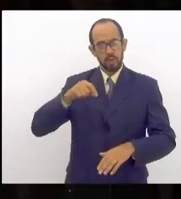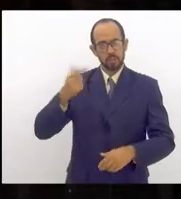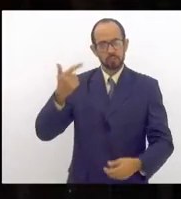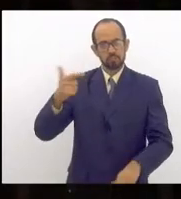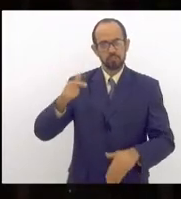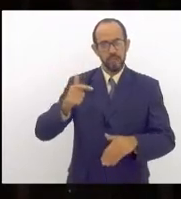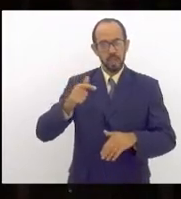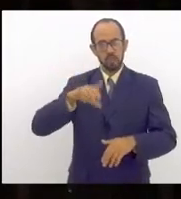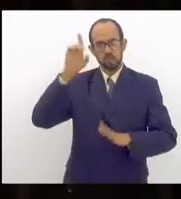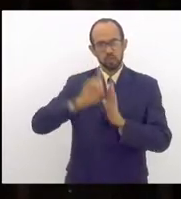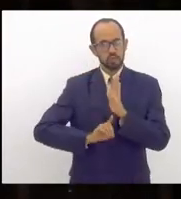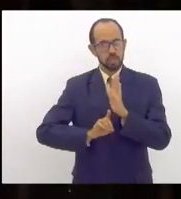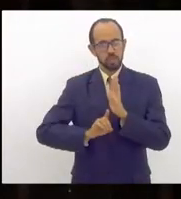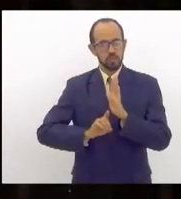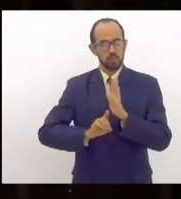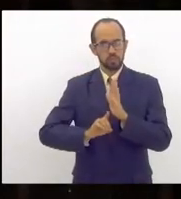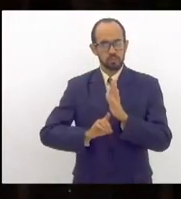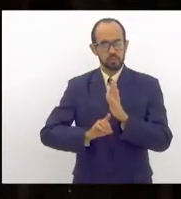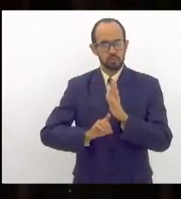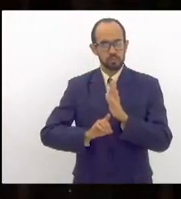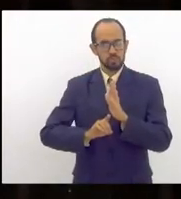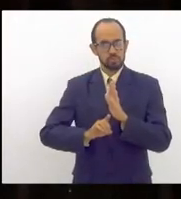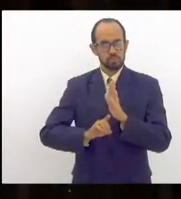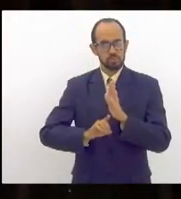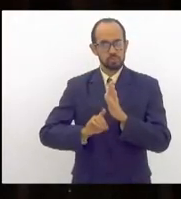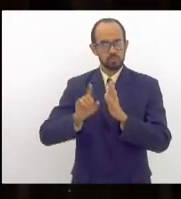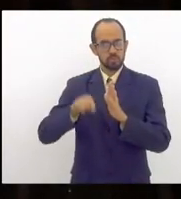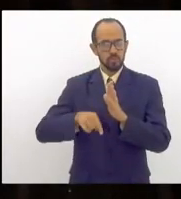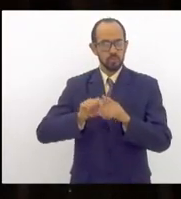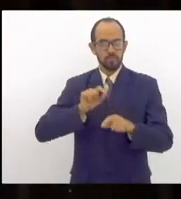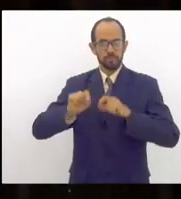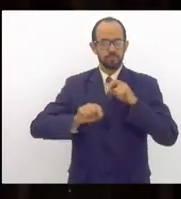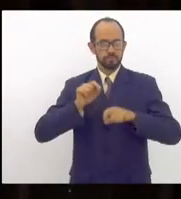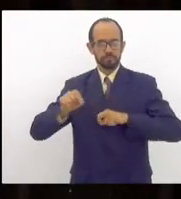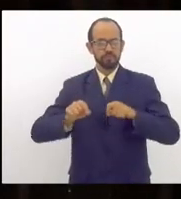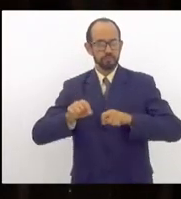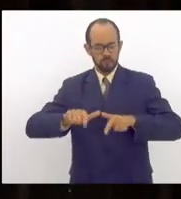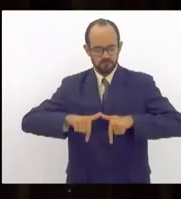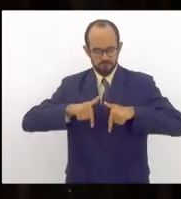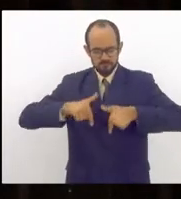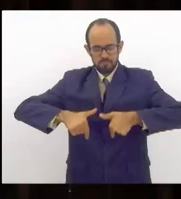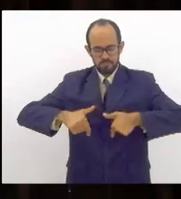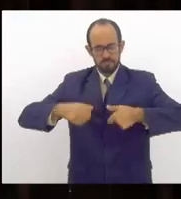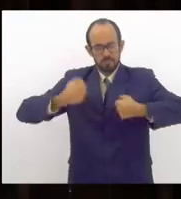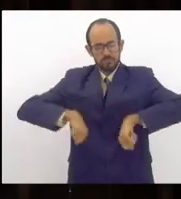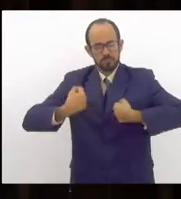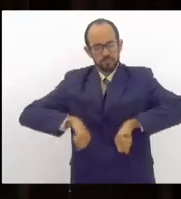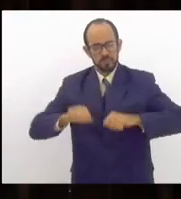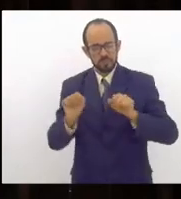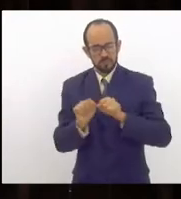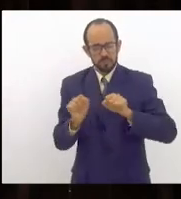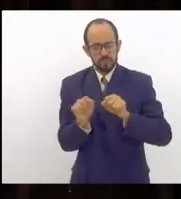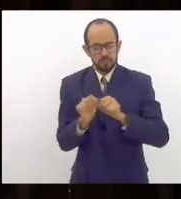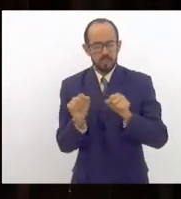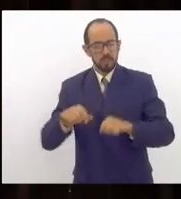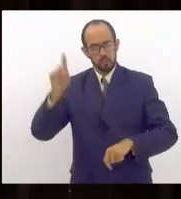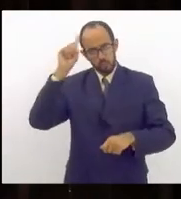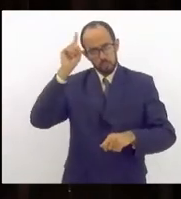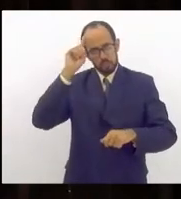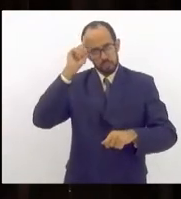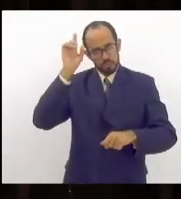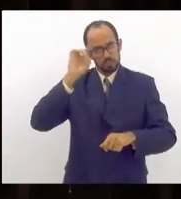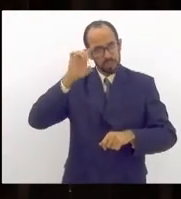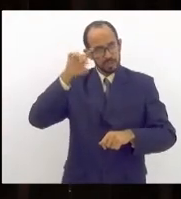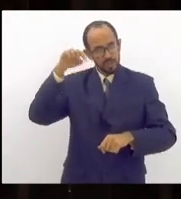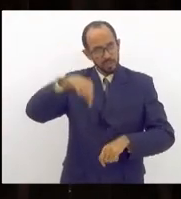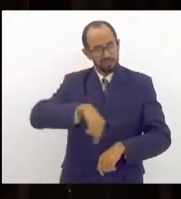não ter profissão isso é é um enfrentamento que nós precisamos fazer no dia a dia especialmente aqui na cidade do Rio de